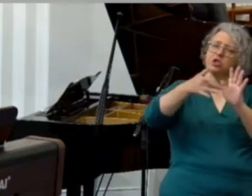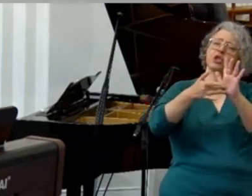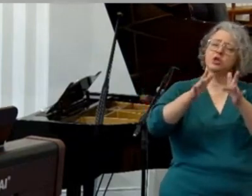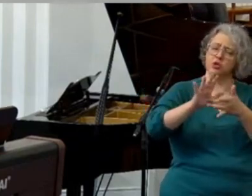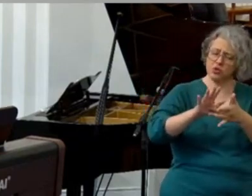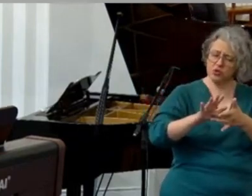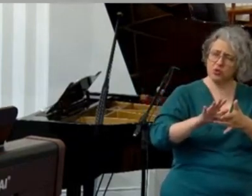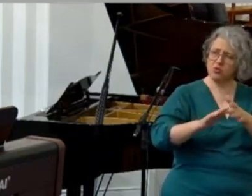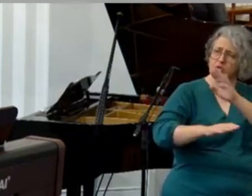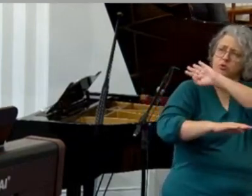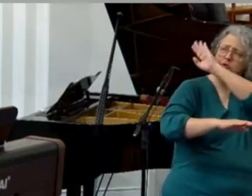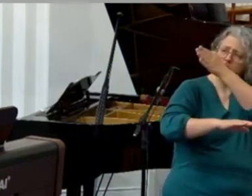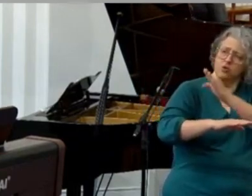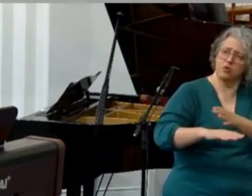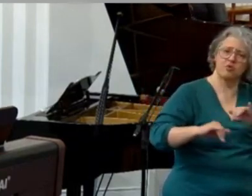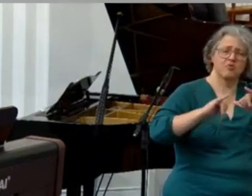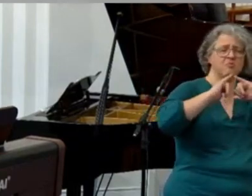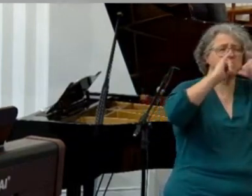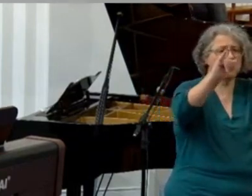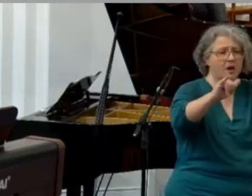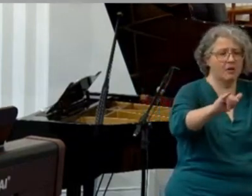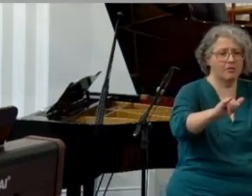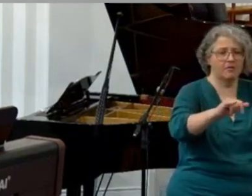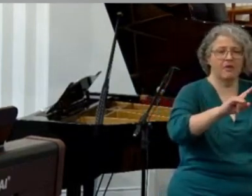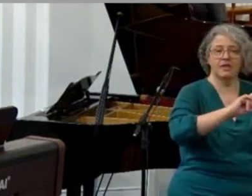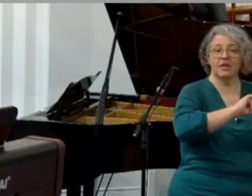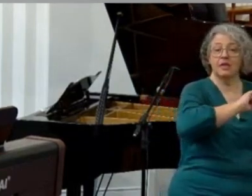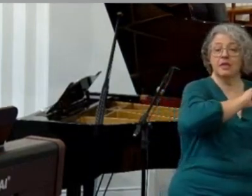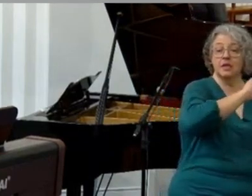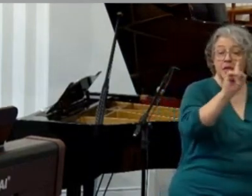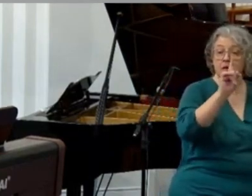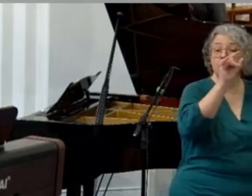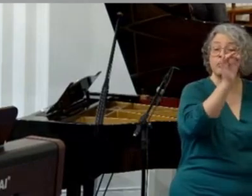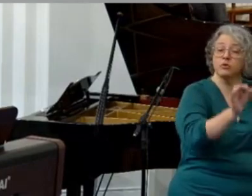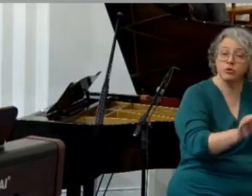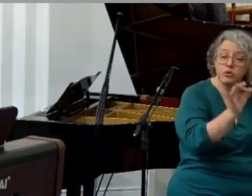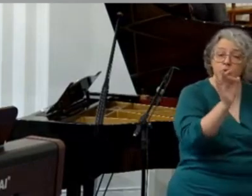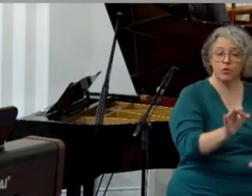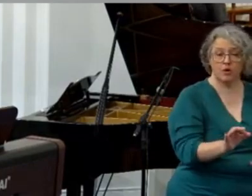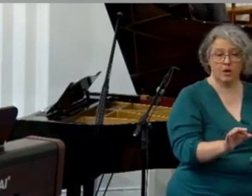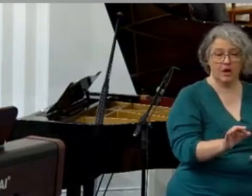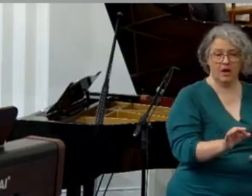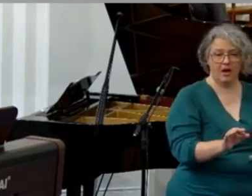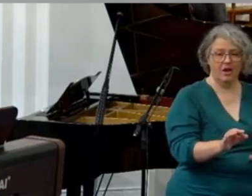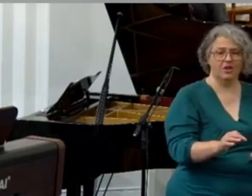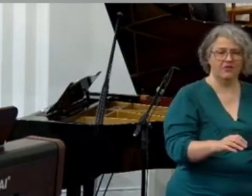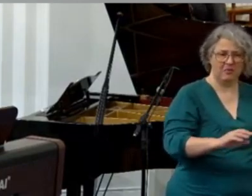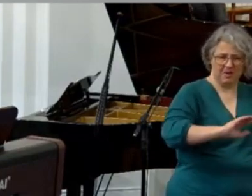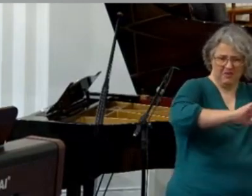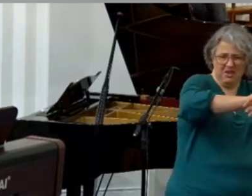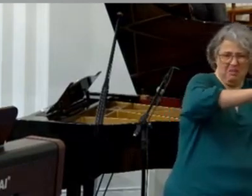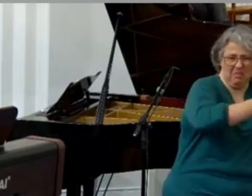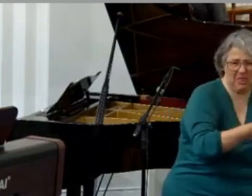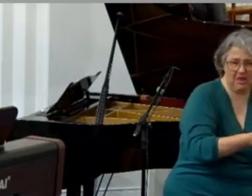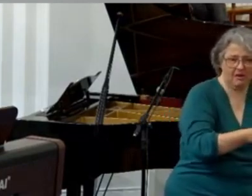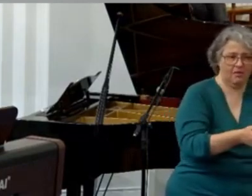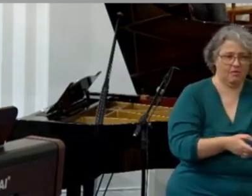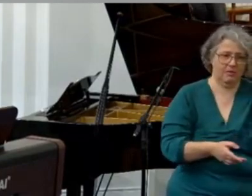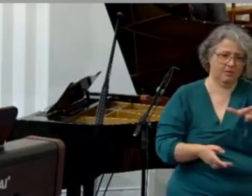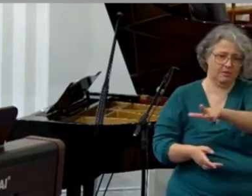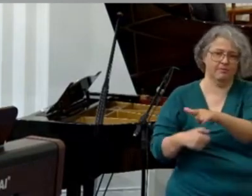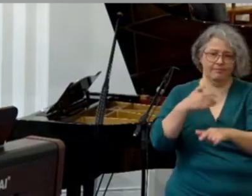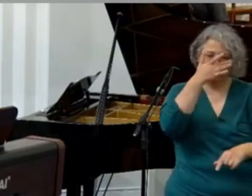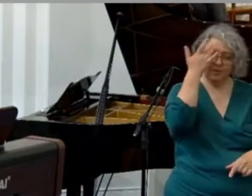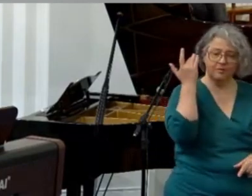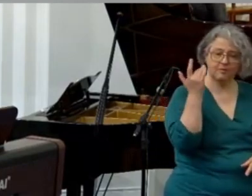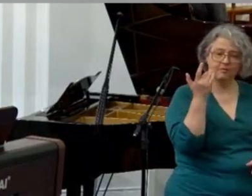Monte, nos ensina a não julgarmos de uma forma destrutiva, de